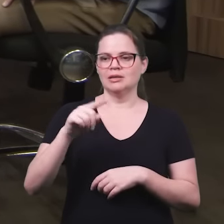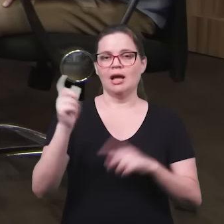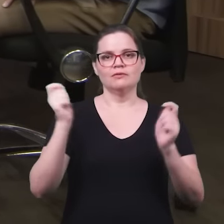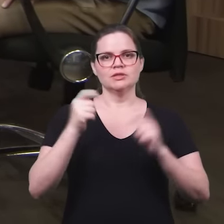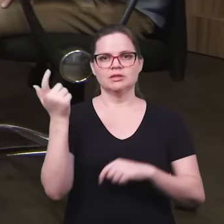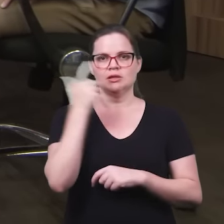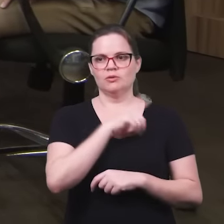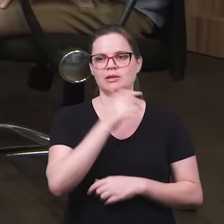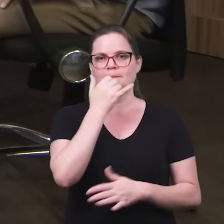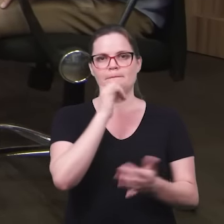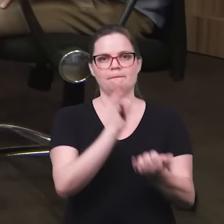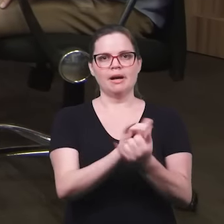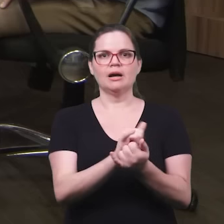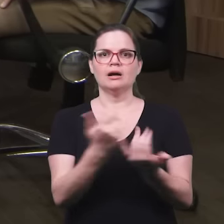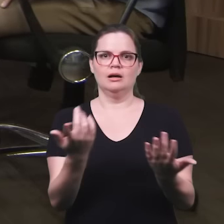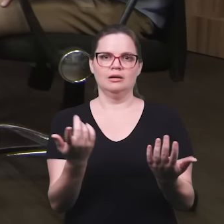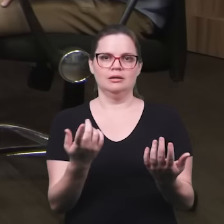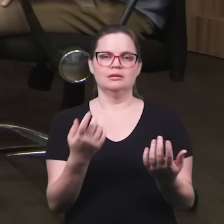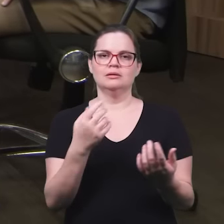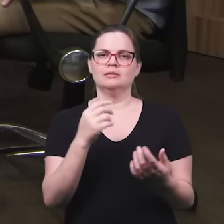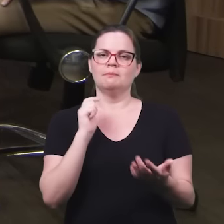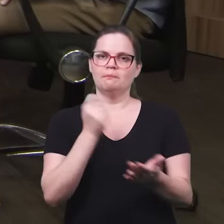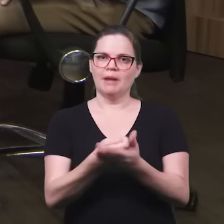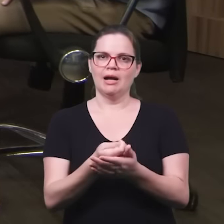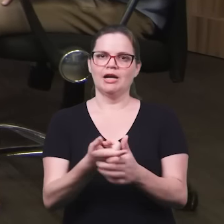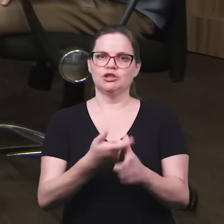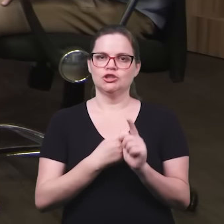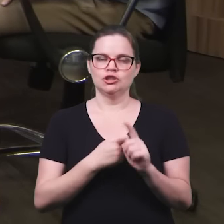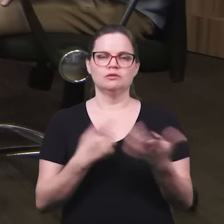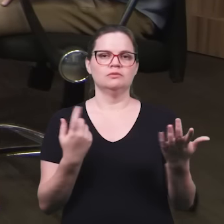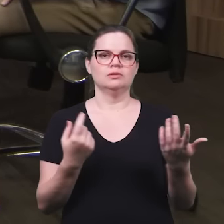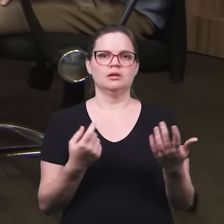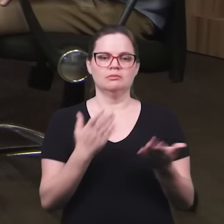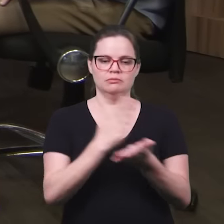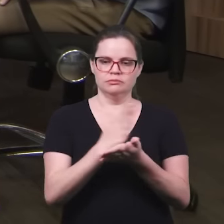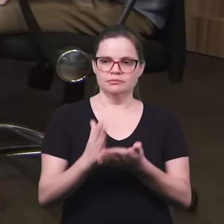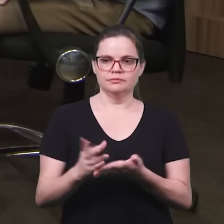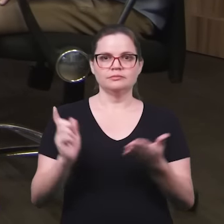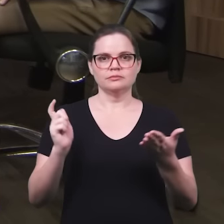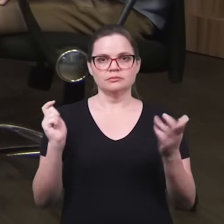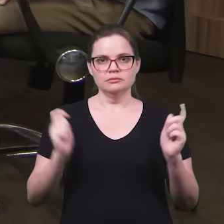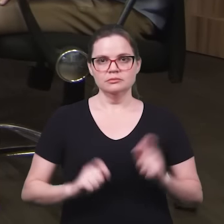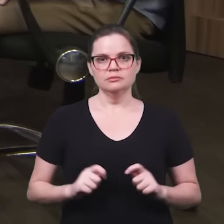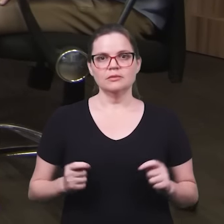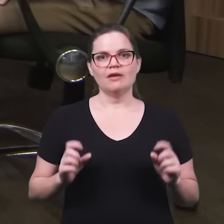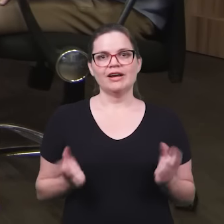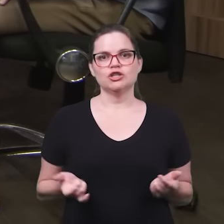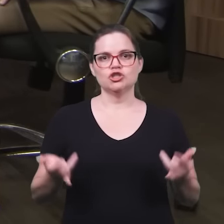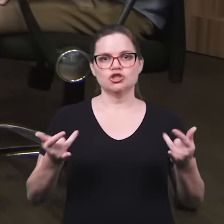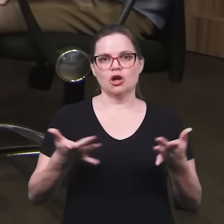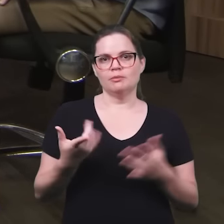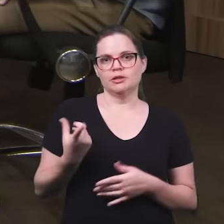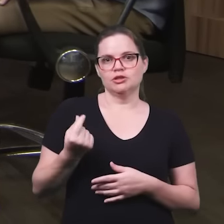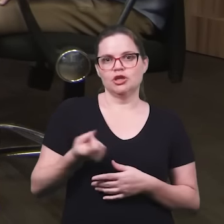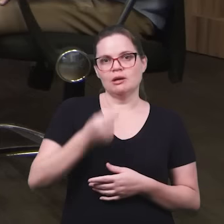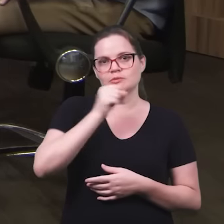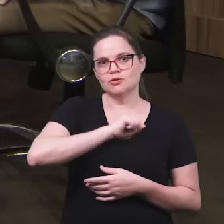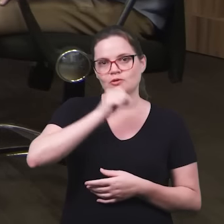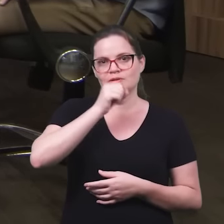uma dívida, antecipar o financiamento dela. Com isso, às vezes, vai sobrar mais dinheiro para ela sair, tomar um sorvete com o filho no final de